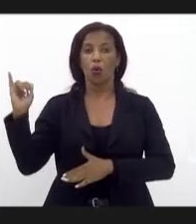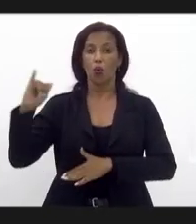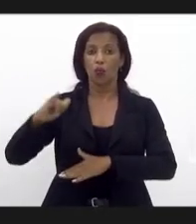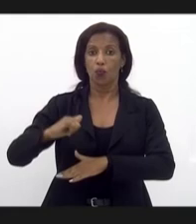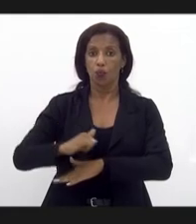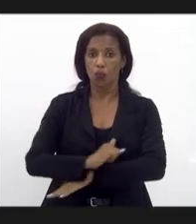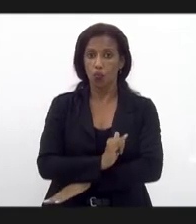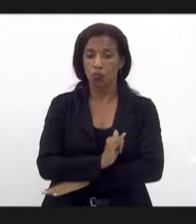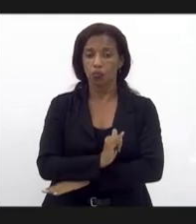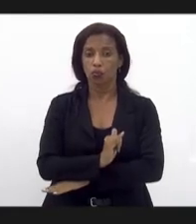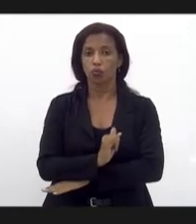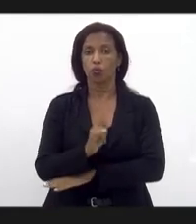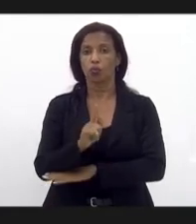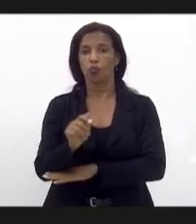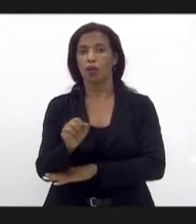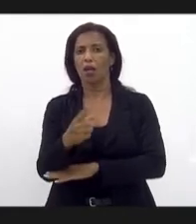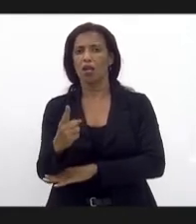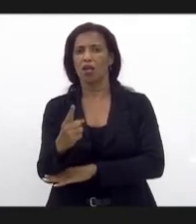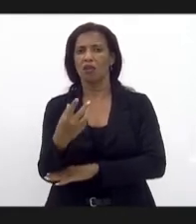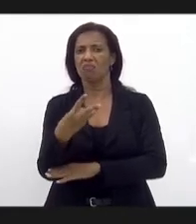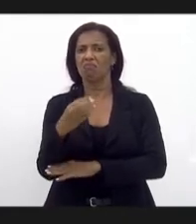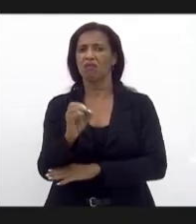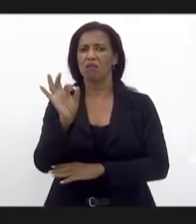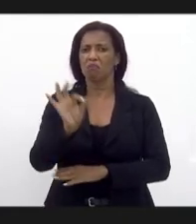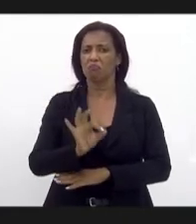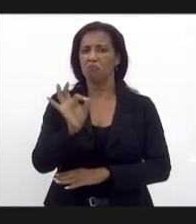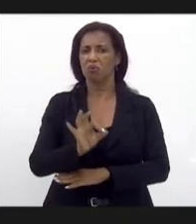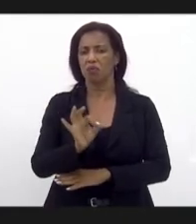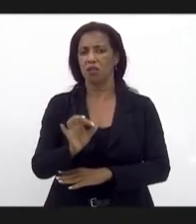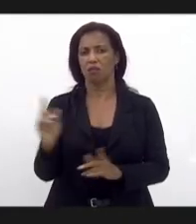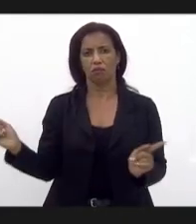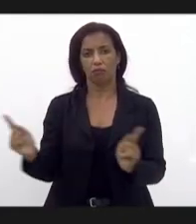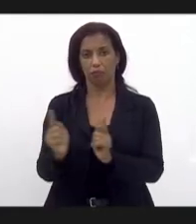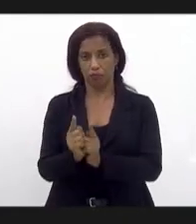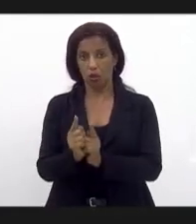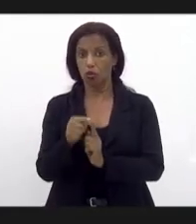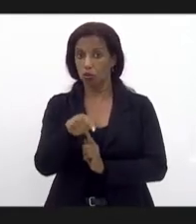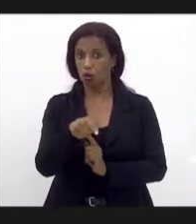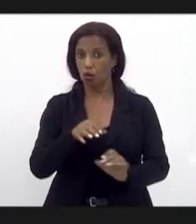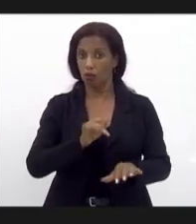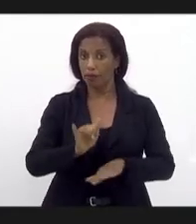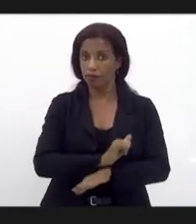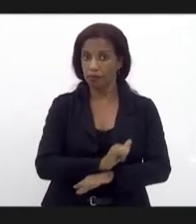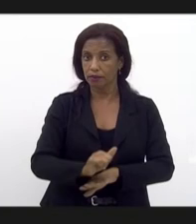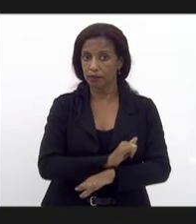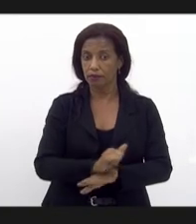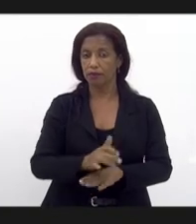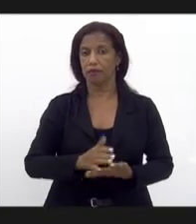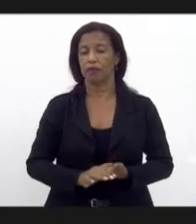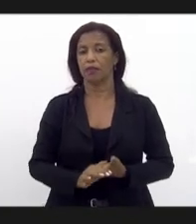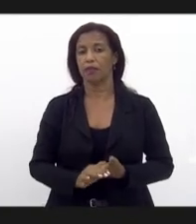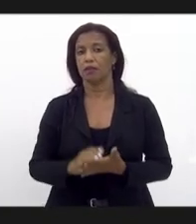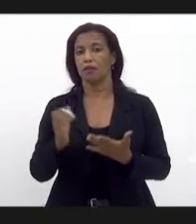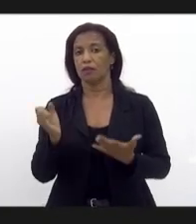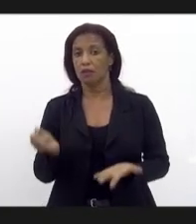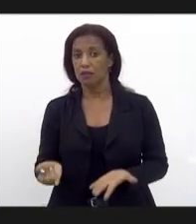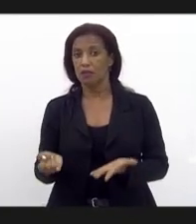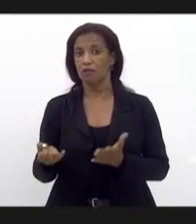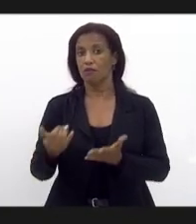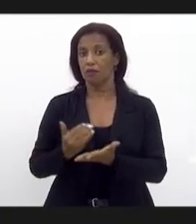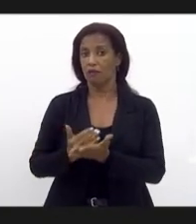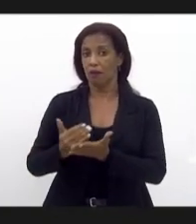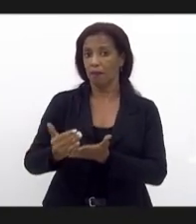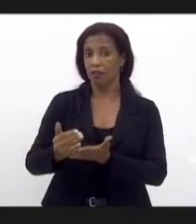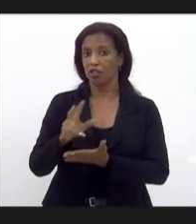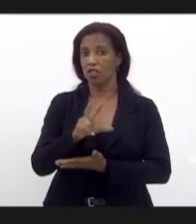para o Galeão em pelo menos 30% no curto prazo, só com essa medida. Então, se na concessão você faz a partir de